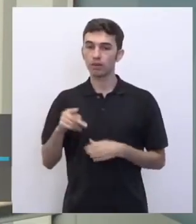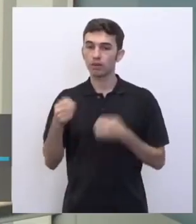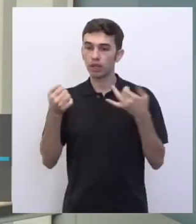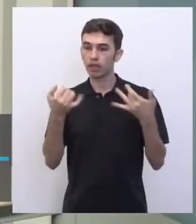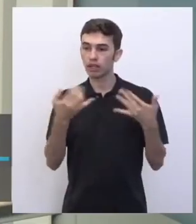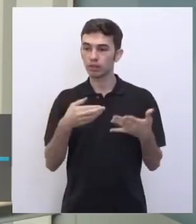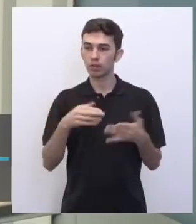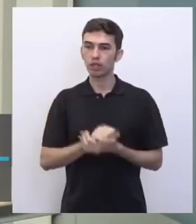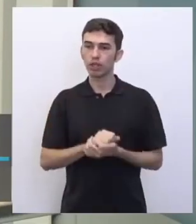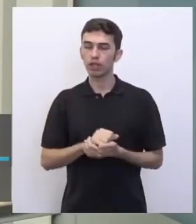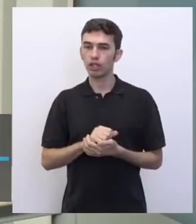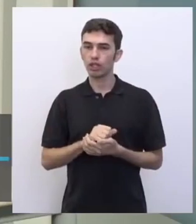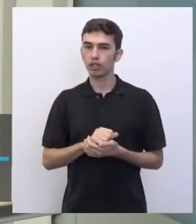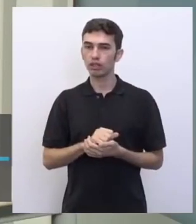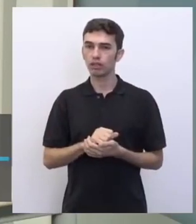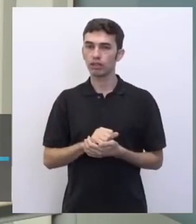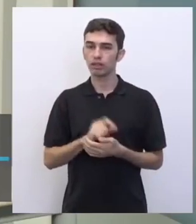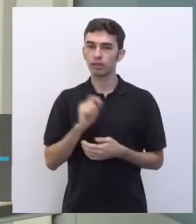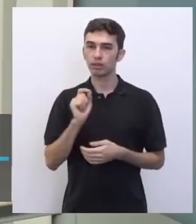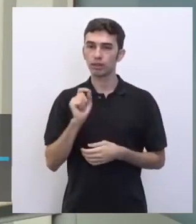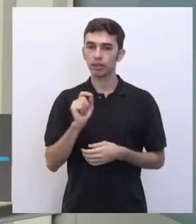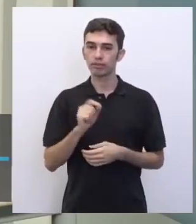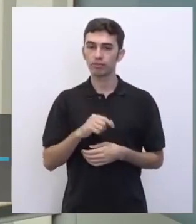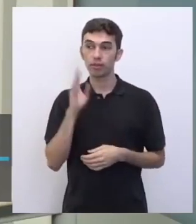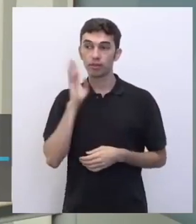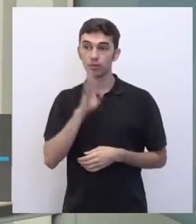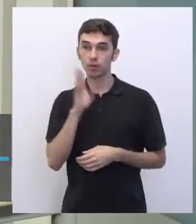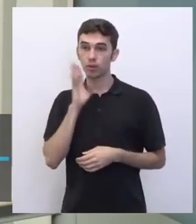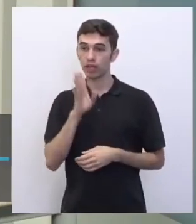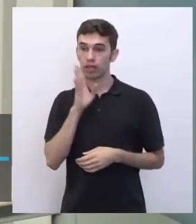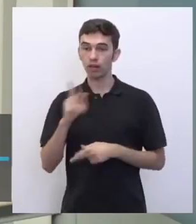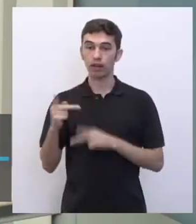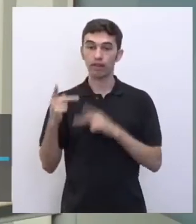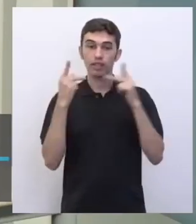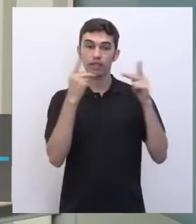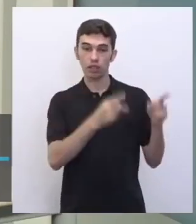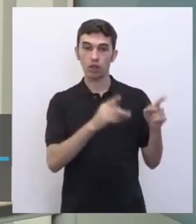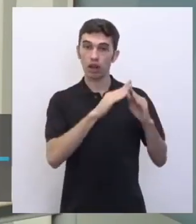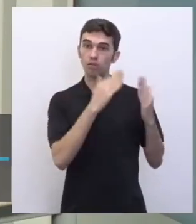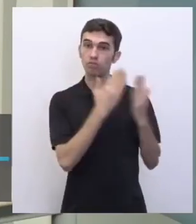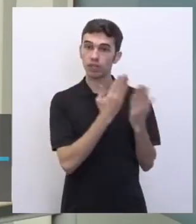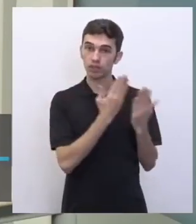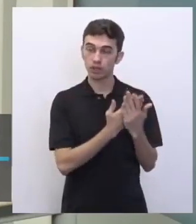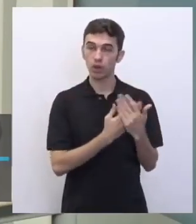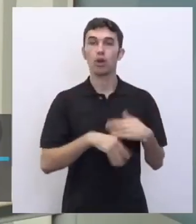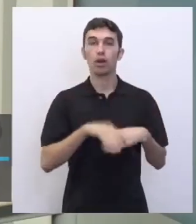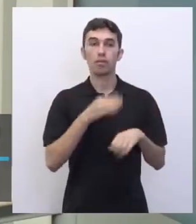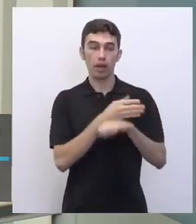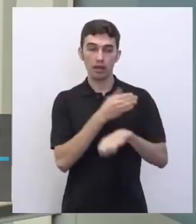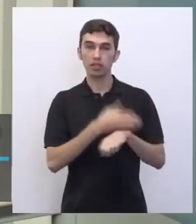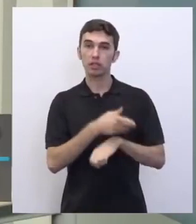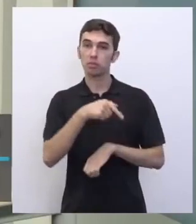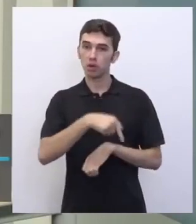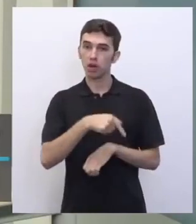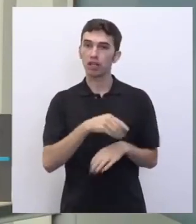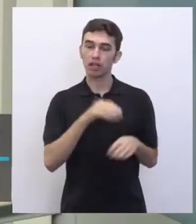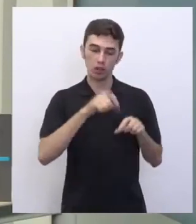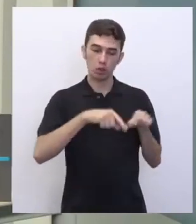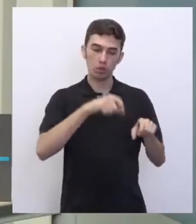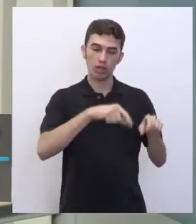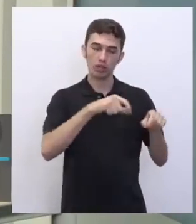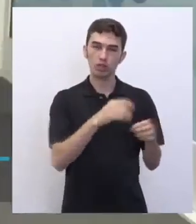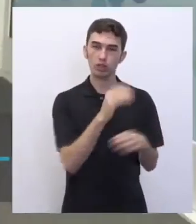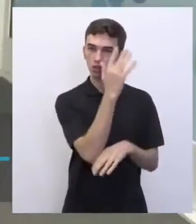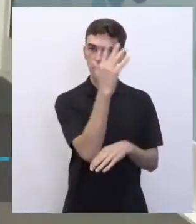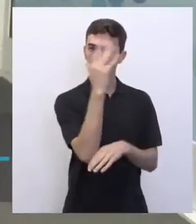São Paulo, diz que foi muito bacana, né, que visitou uma escola, que participou aqui de um plantio de